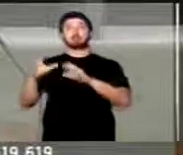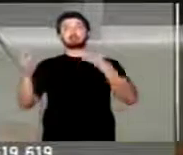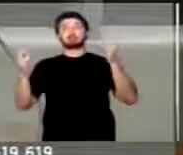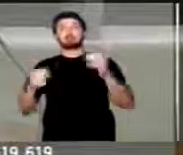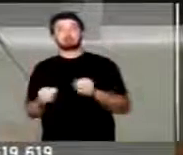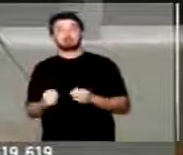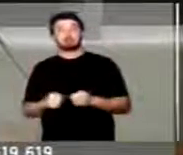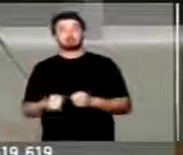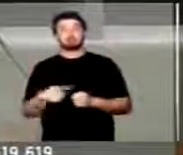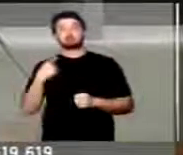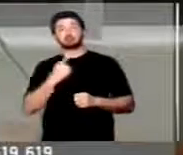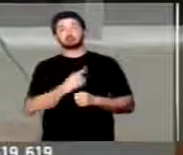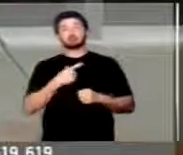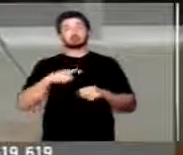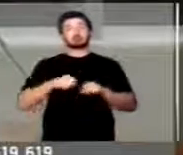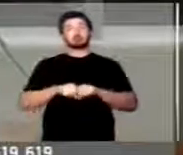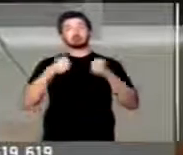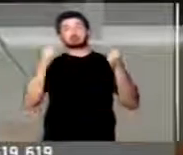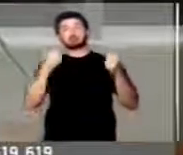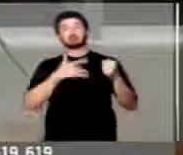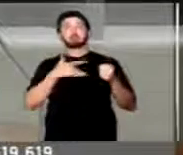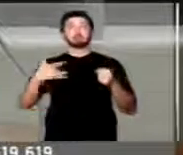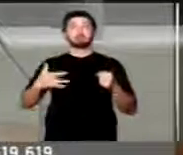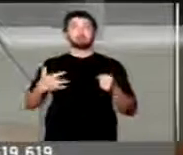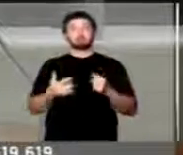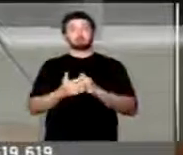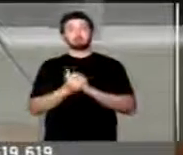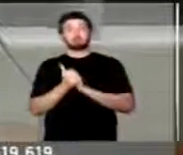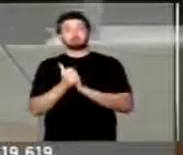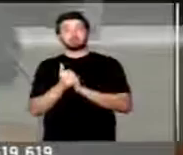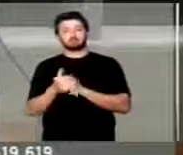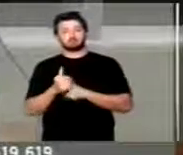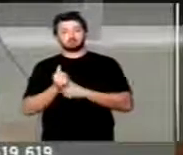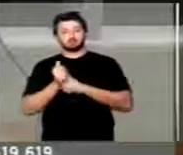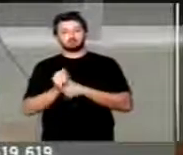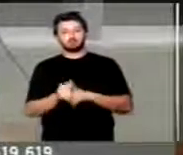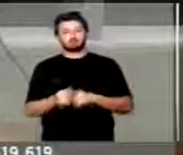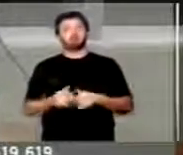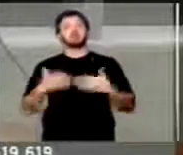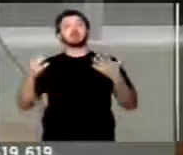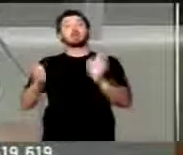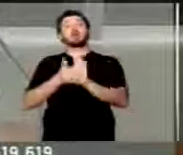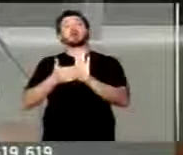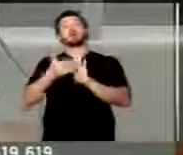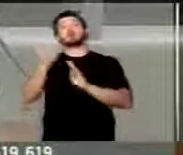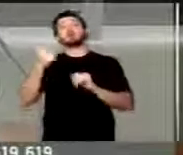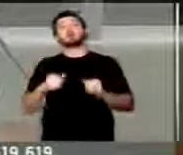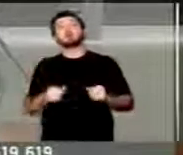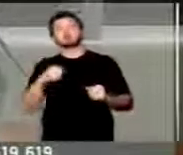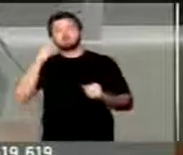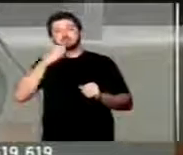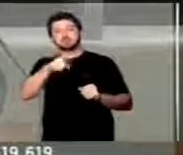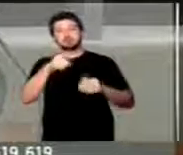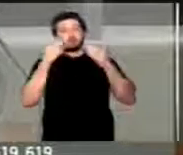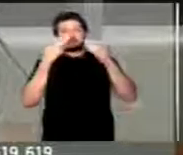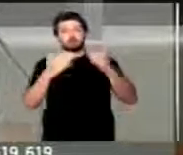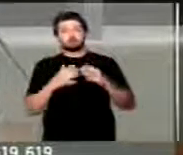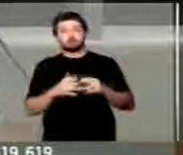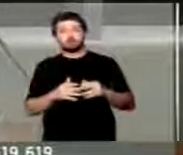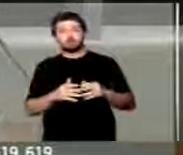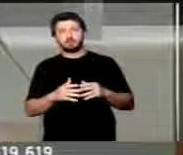educação, nós temos em falência da saúde. E qual foi a proposta desse senador